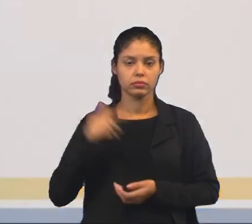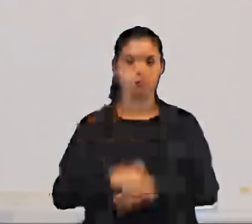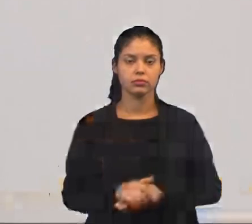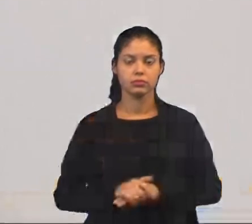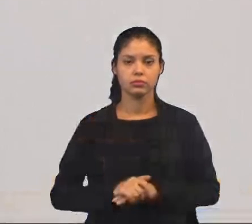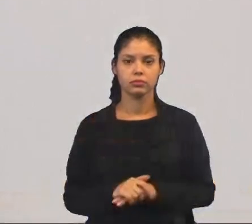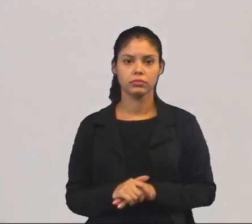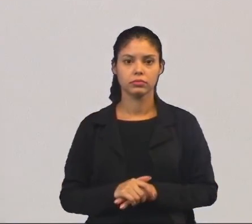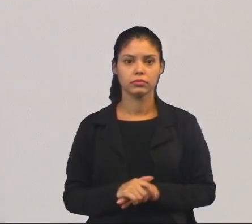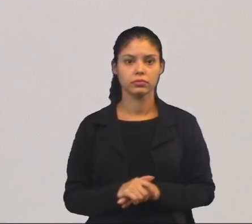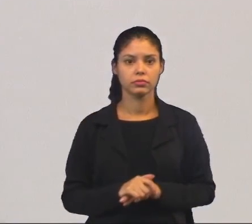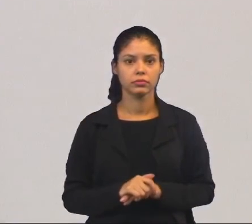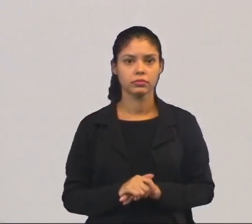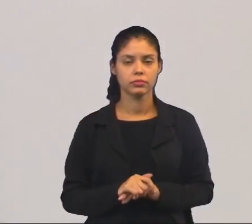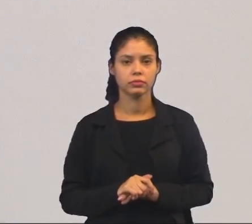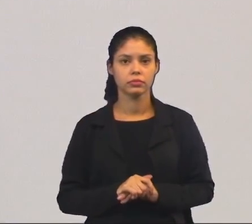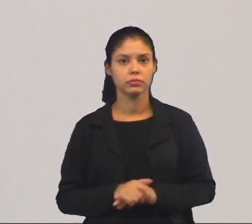quadrado.